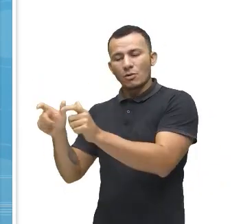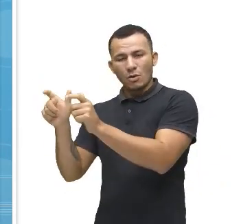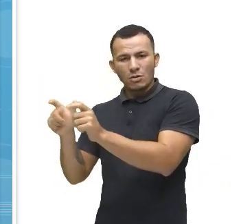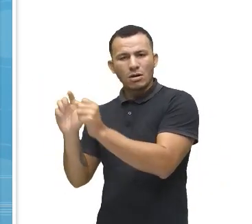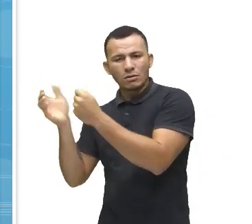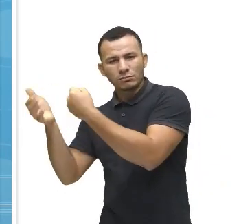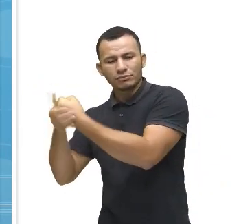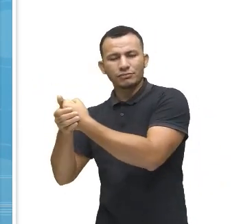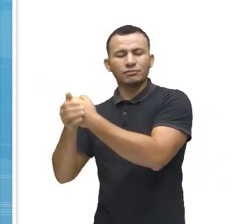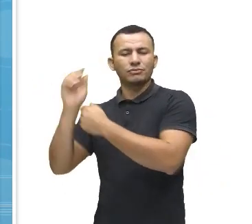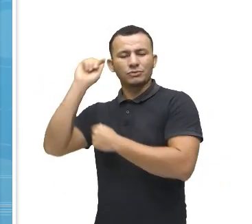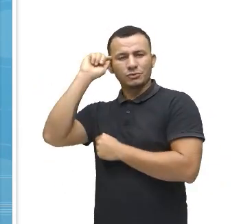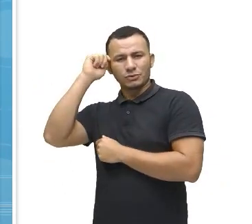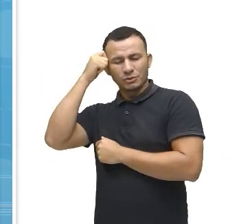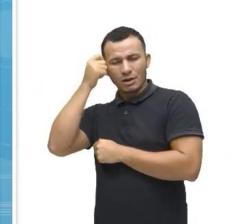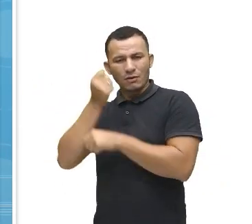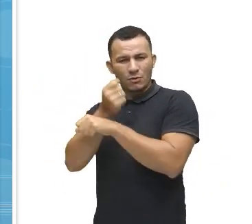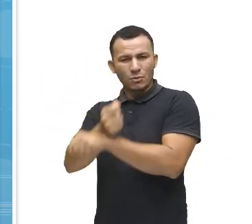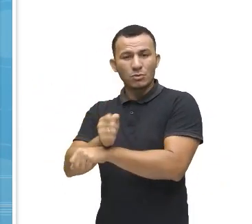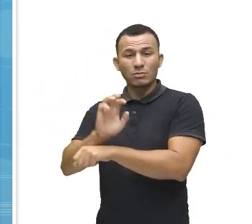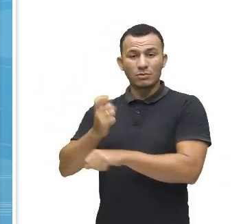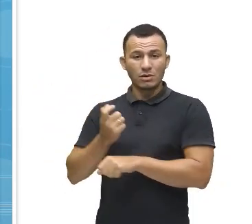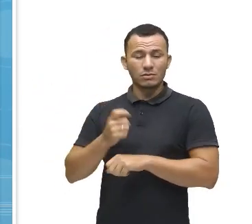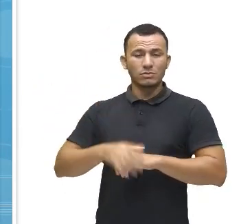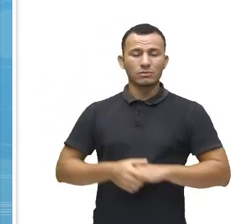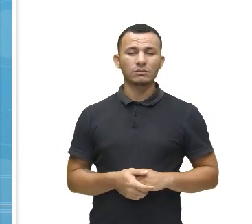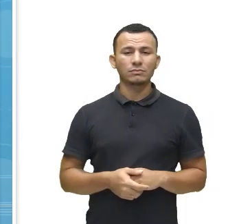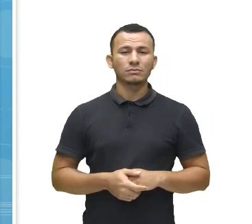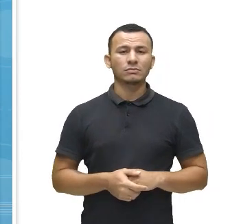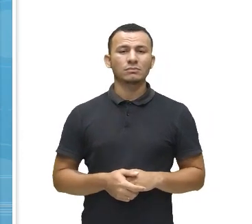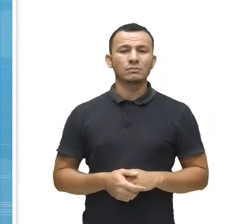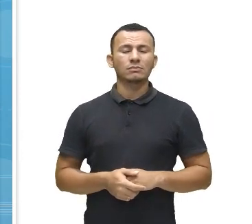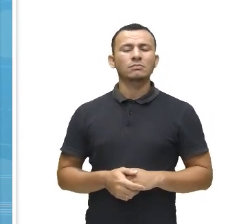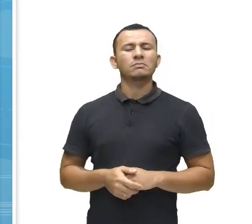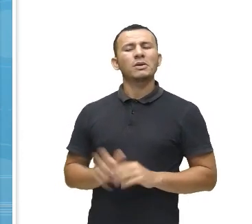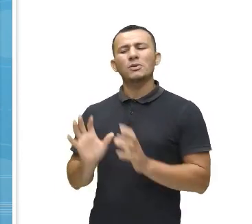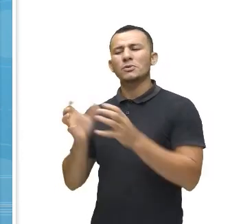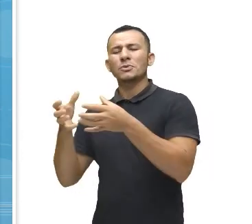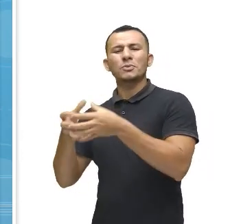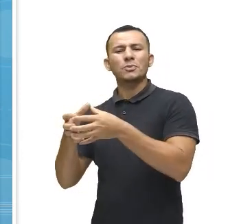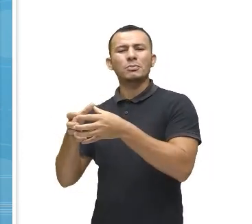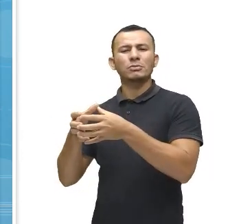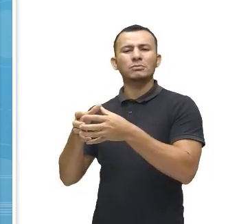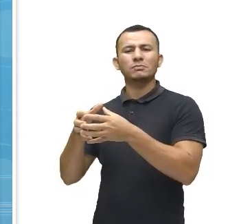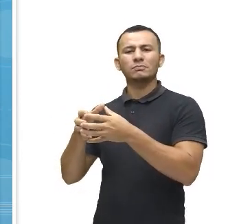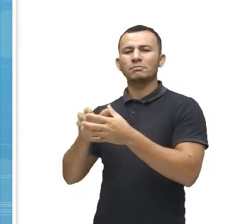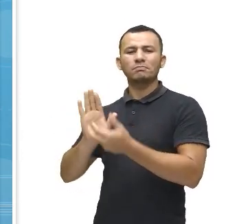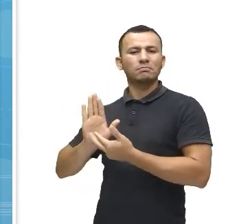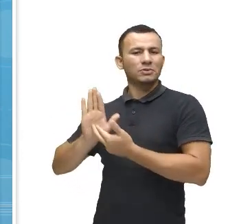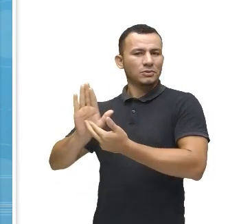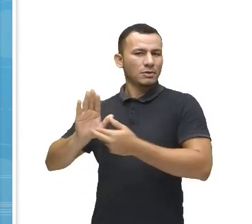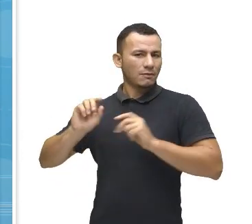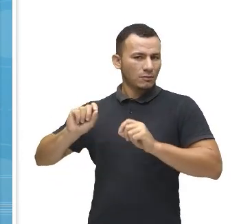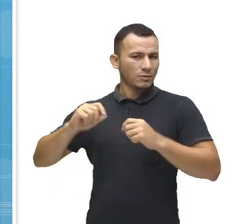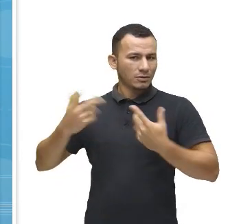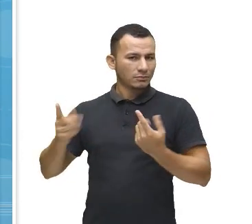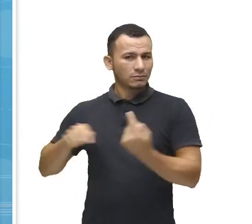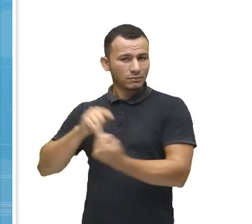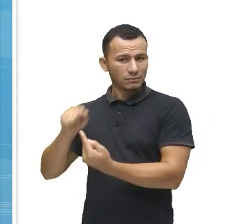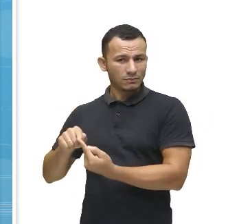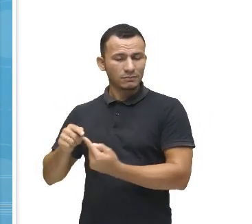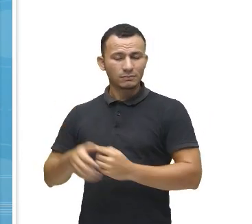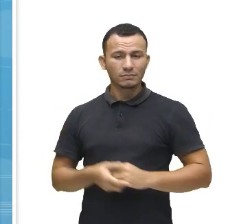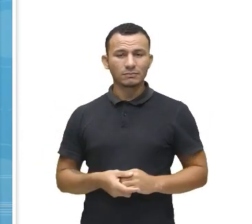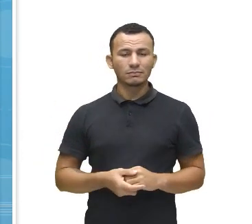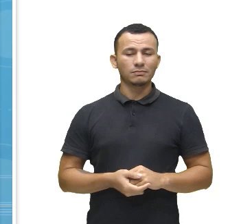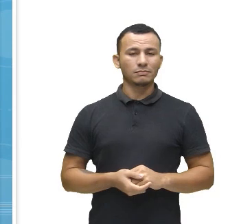de escravizados fugidos. E o que esses quilombos representavam? Vamos lá, gente, vamos entender um pouco mais o que eles representavam